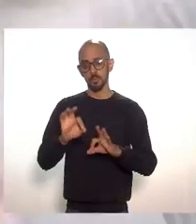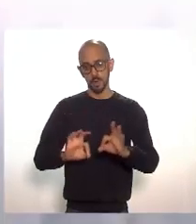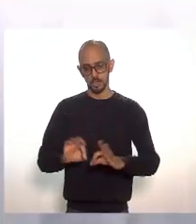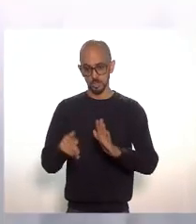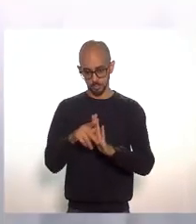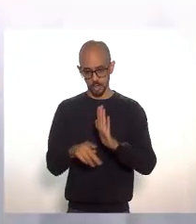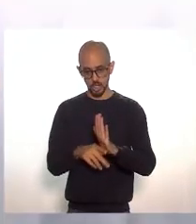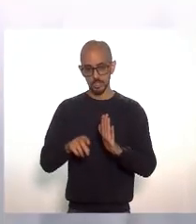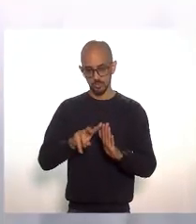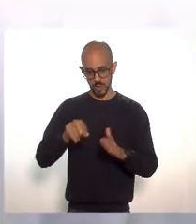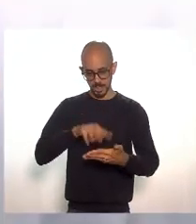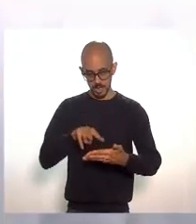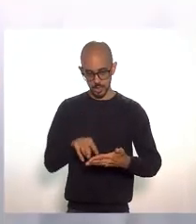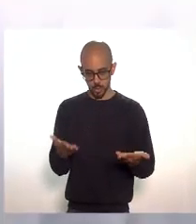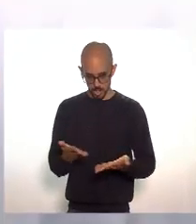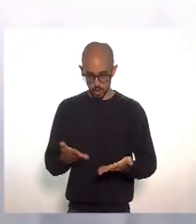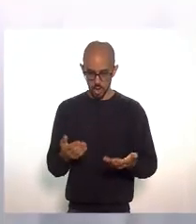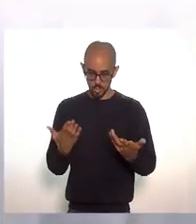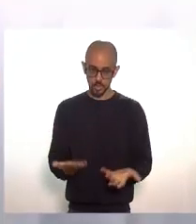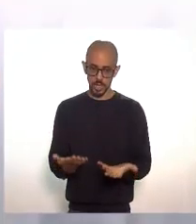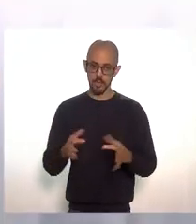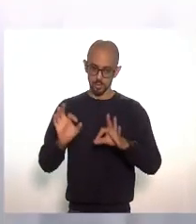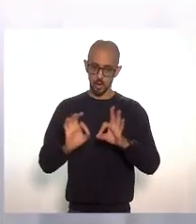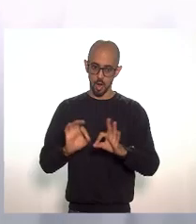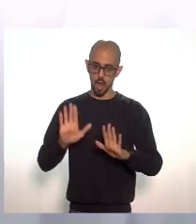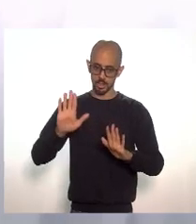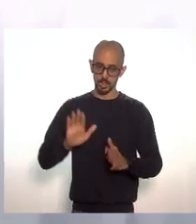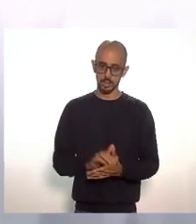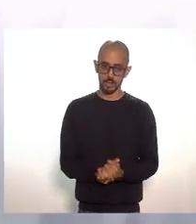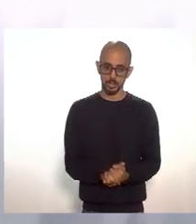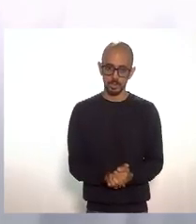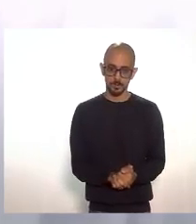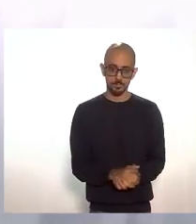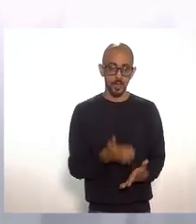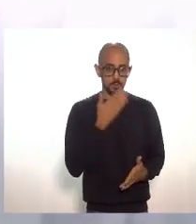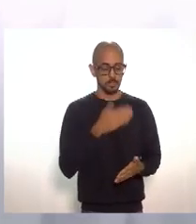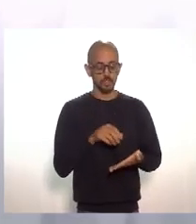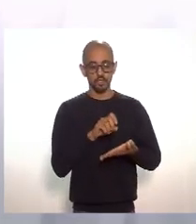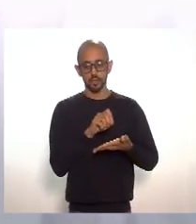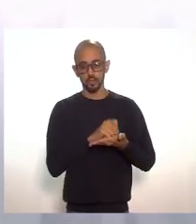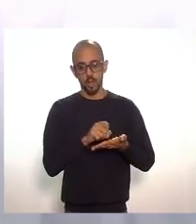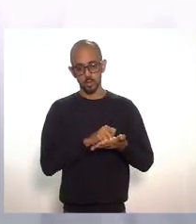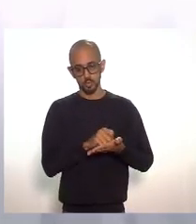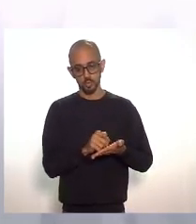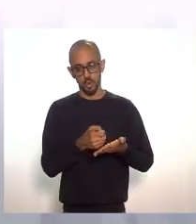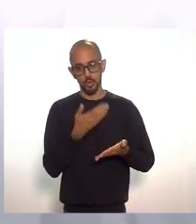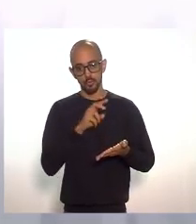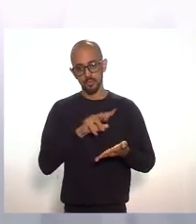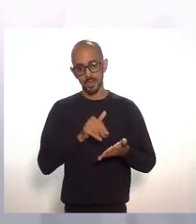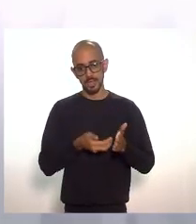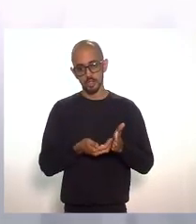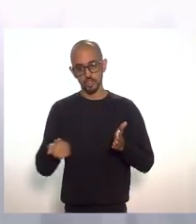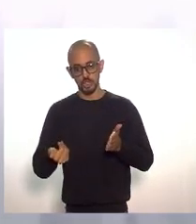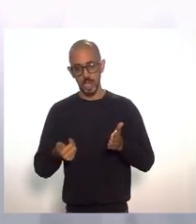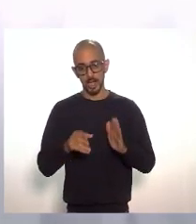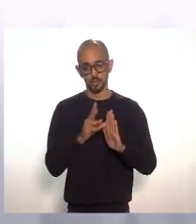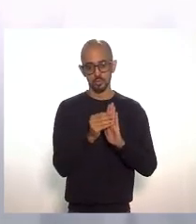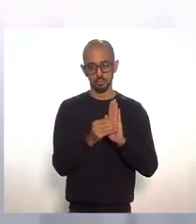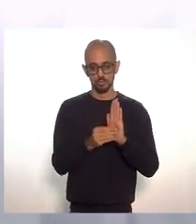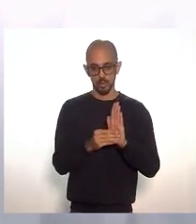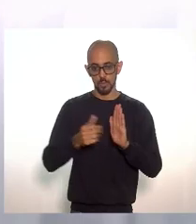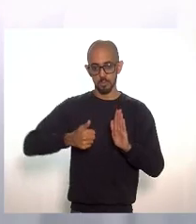Pois não, já está até aqui anotado, deputada, a pedido do autor, a retirada de pauta. A autora pede para retirar o